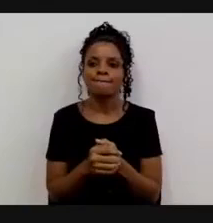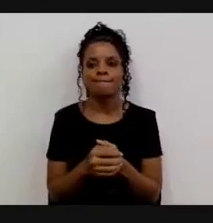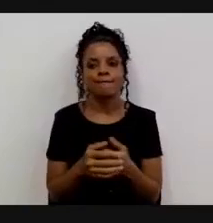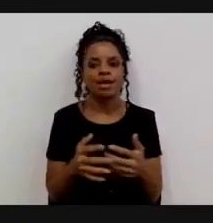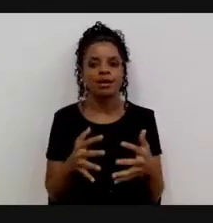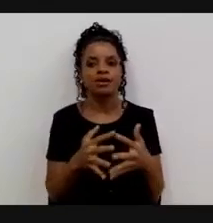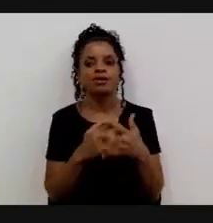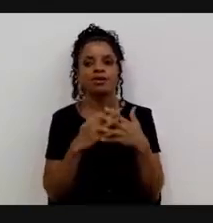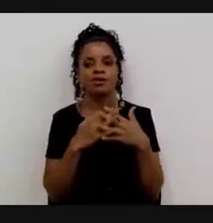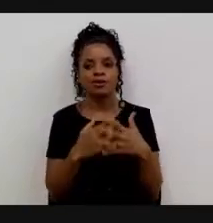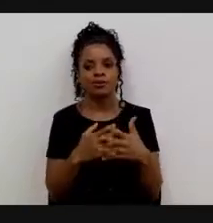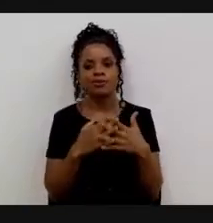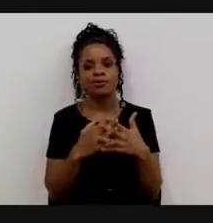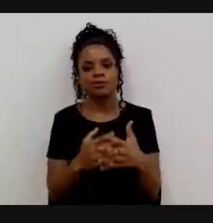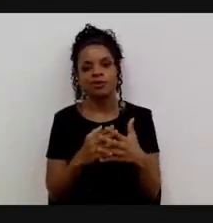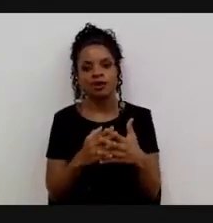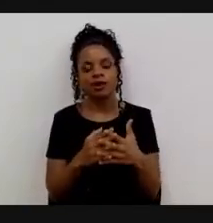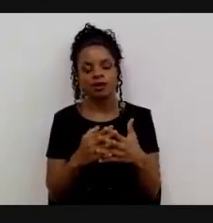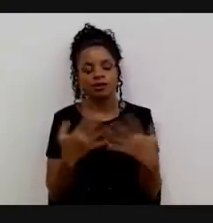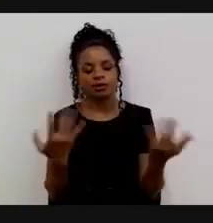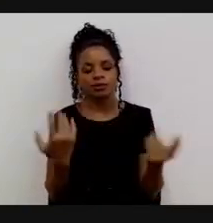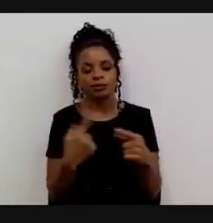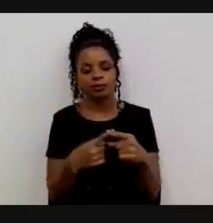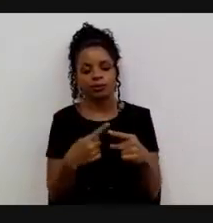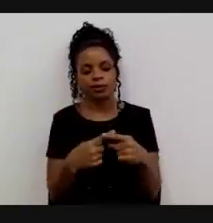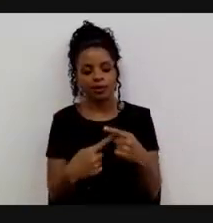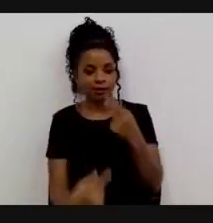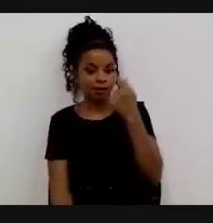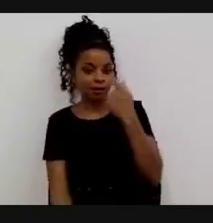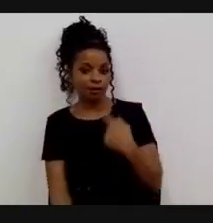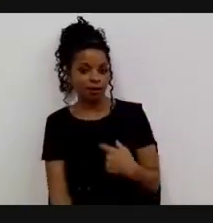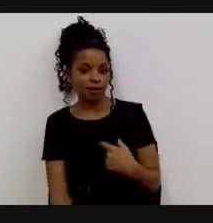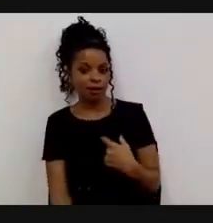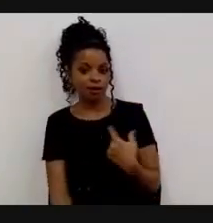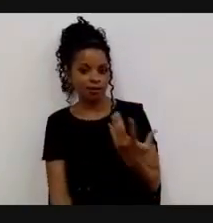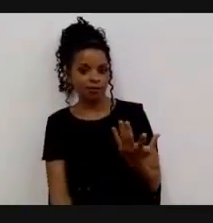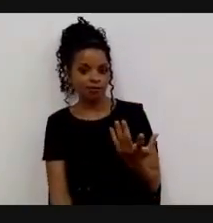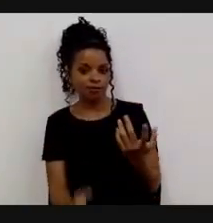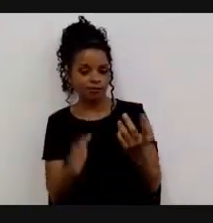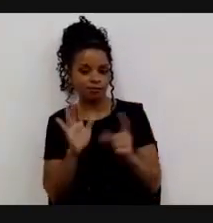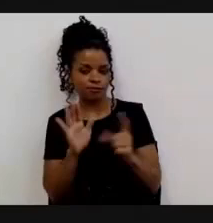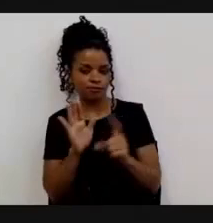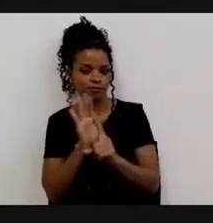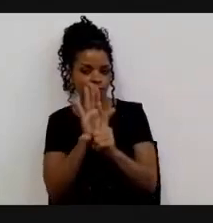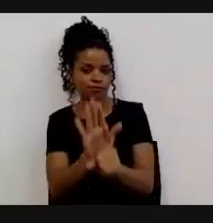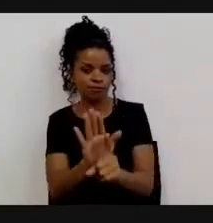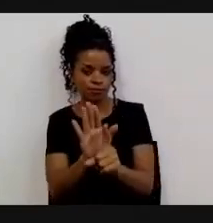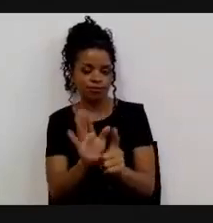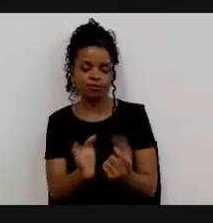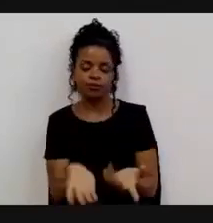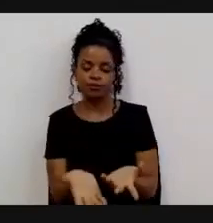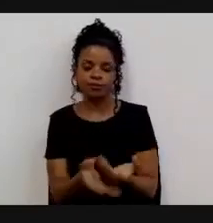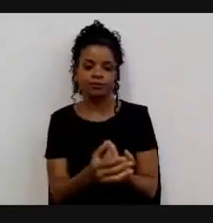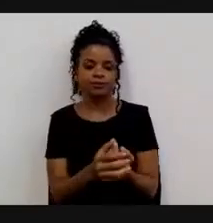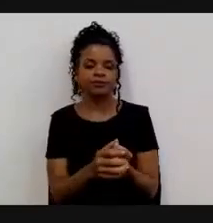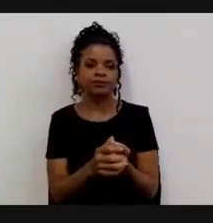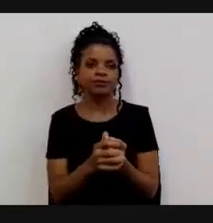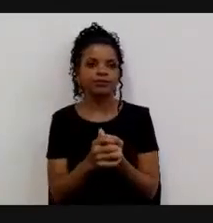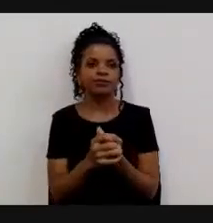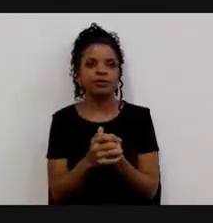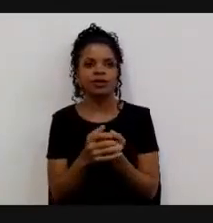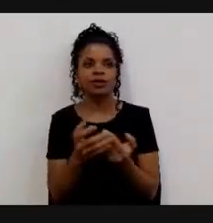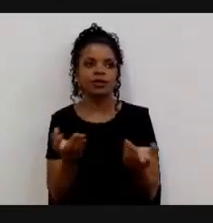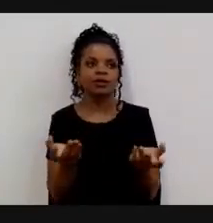Porque quando eu estou à frente, você pode ver através dos depoimentos ali, não é... É